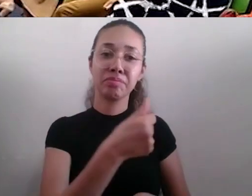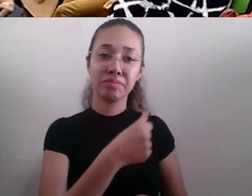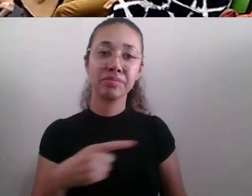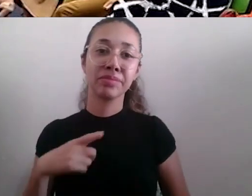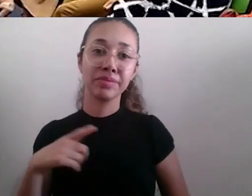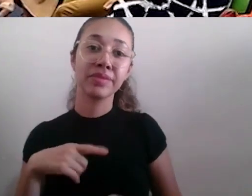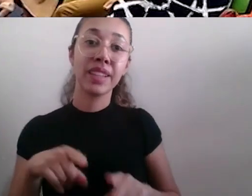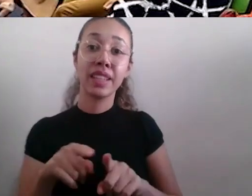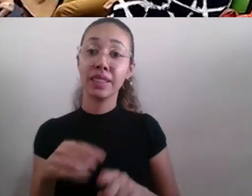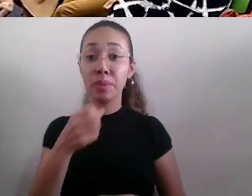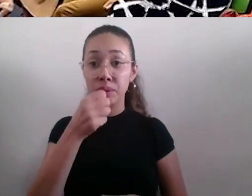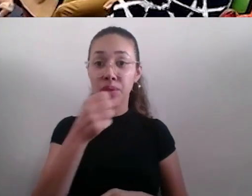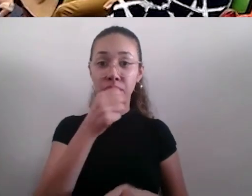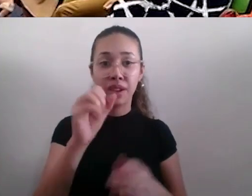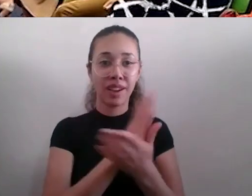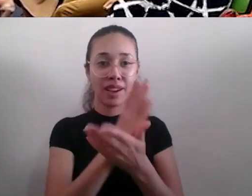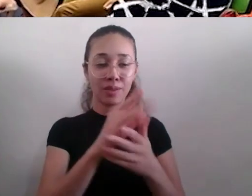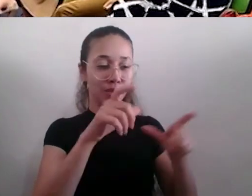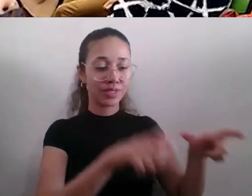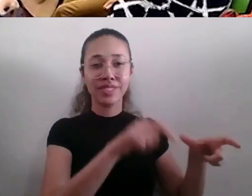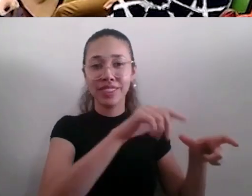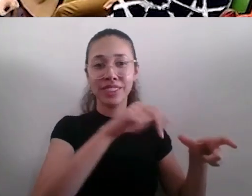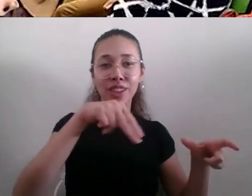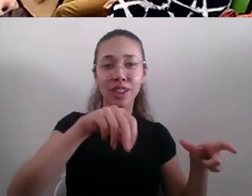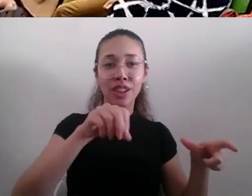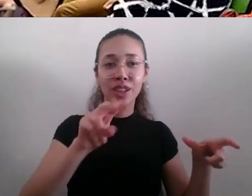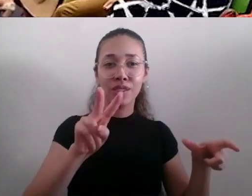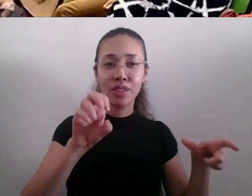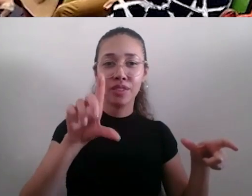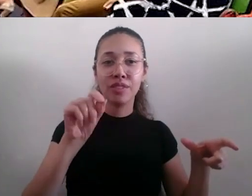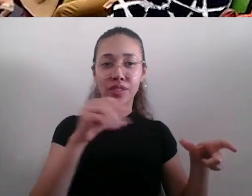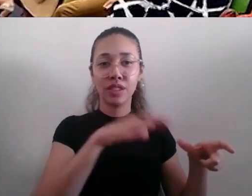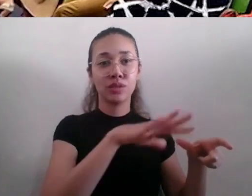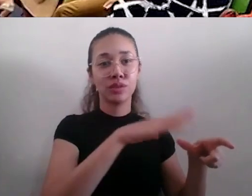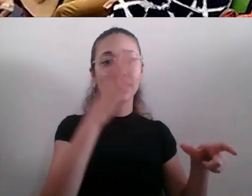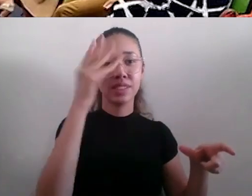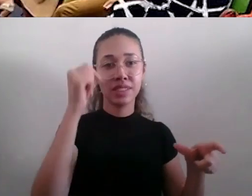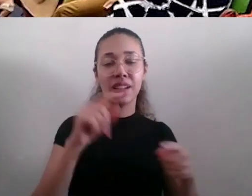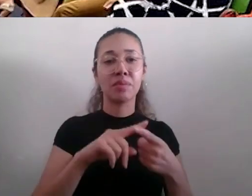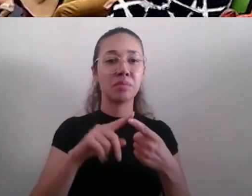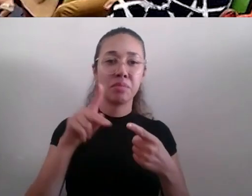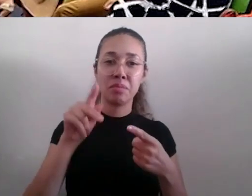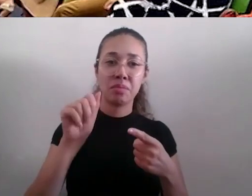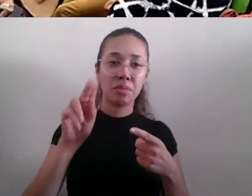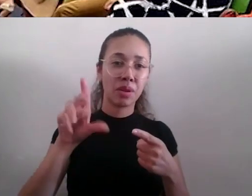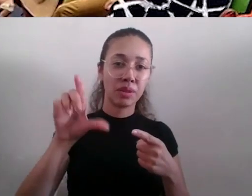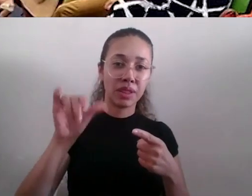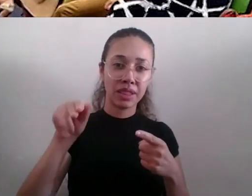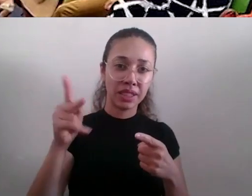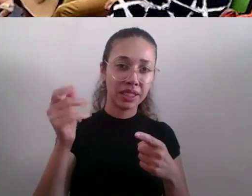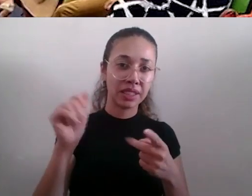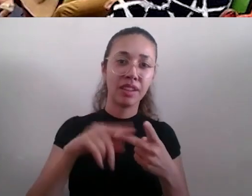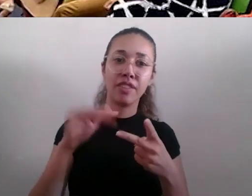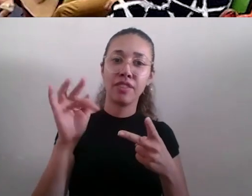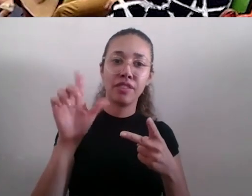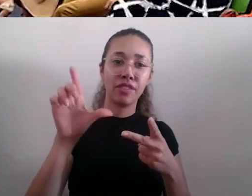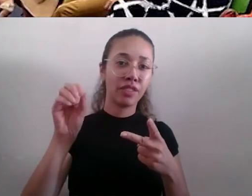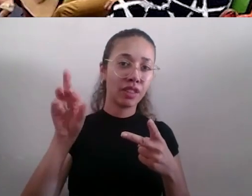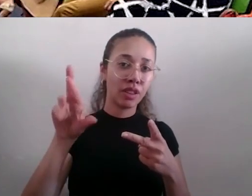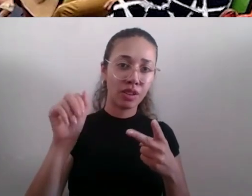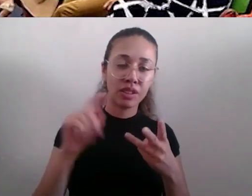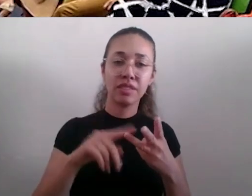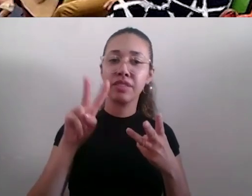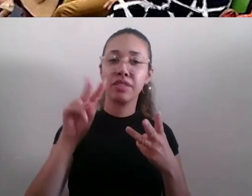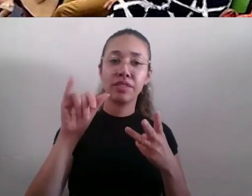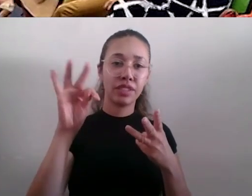todos da Novelo, que a gente chama de produtoras, sabem fazer isso. Paulinha, Flora, enfim, todo mundo, Vitor, todo mundo sabe fazer isso, sabem fazer